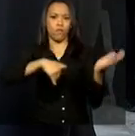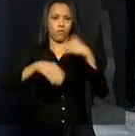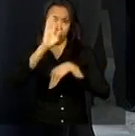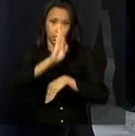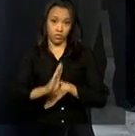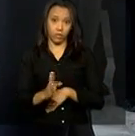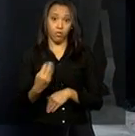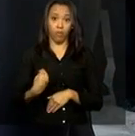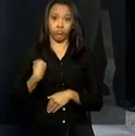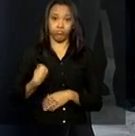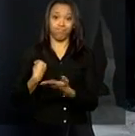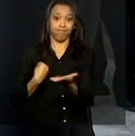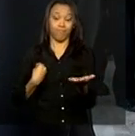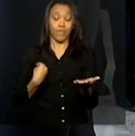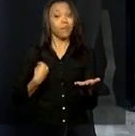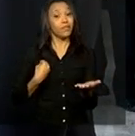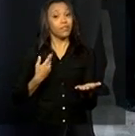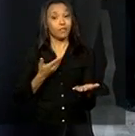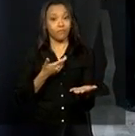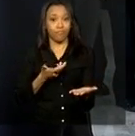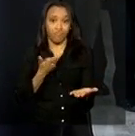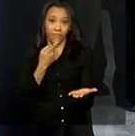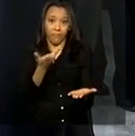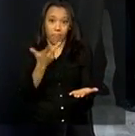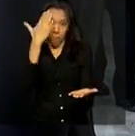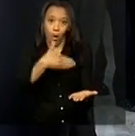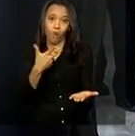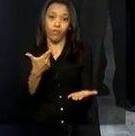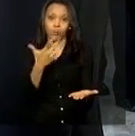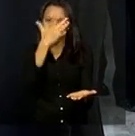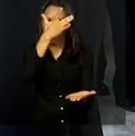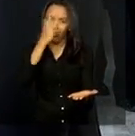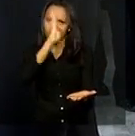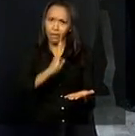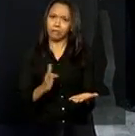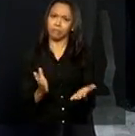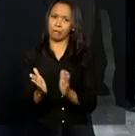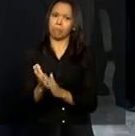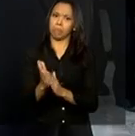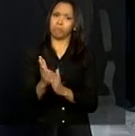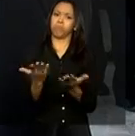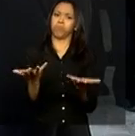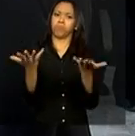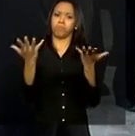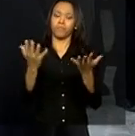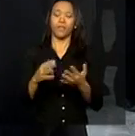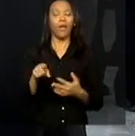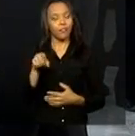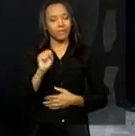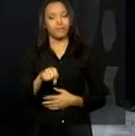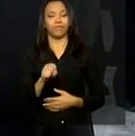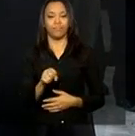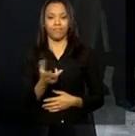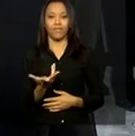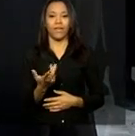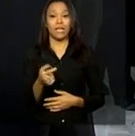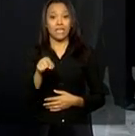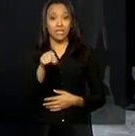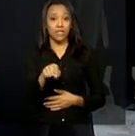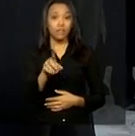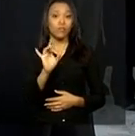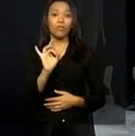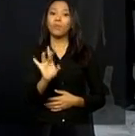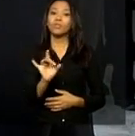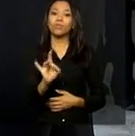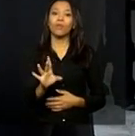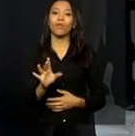presidencial indica o prestígio do Brasil. Sim, sem sombra de dúvida. Essa é uma questão que vai muito além de uma